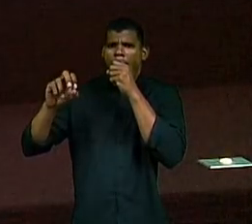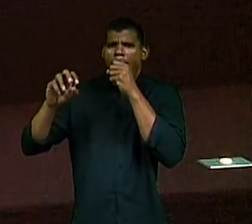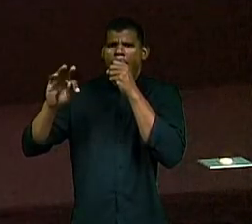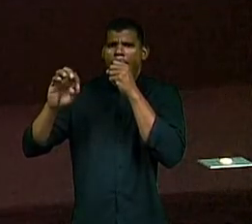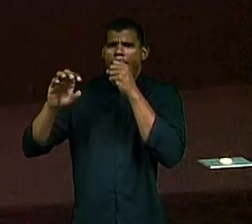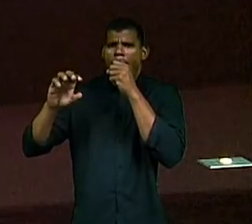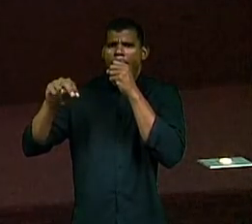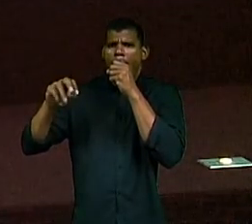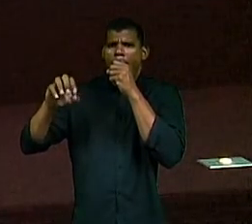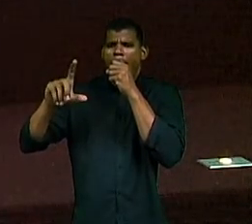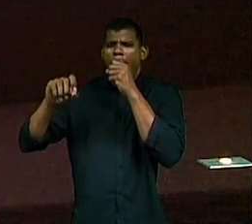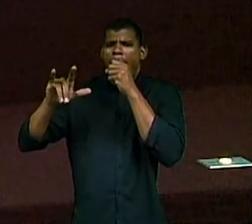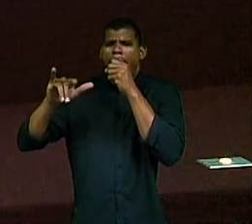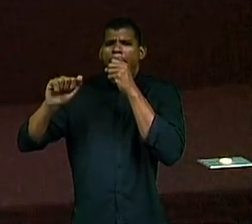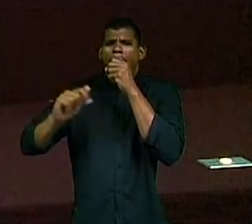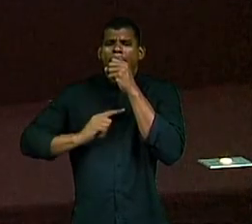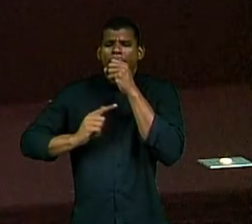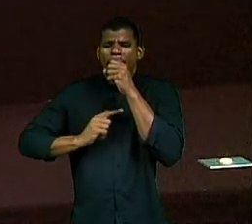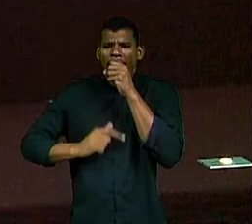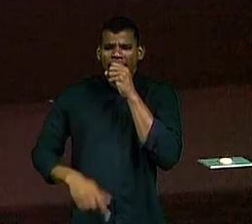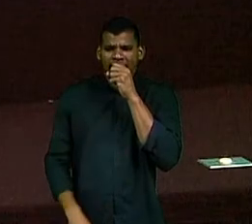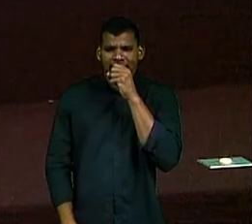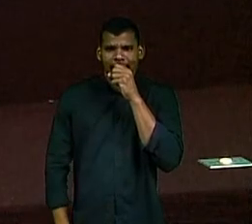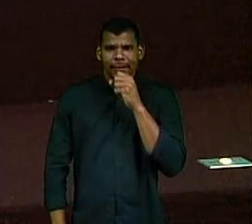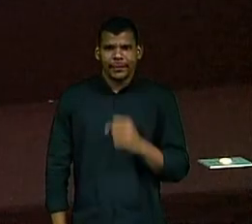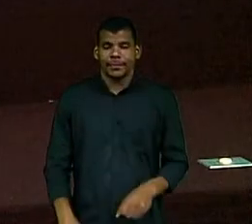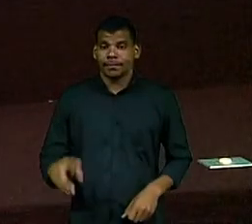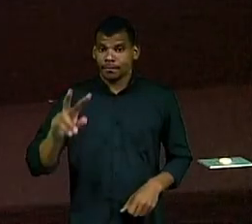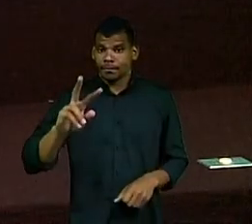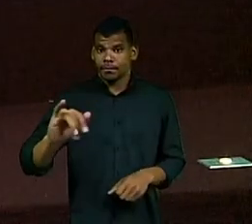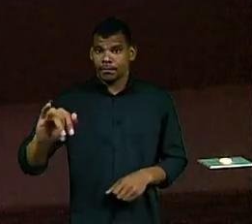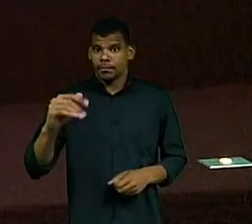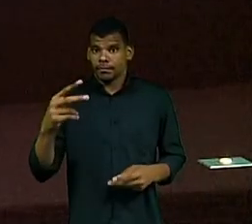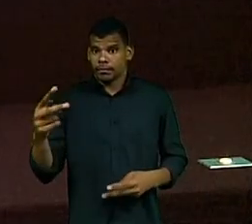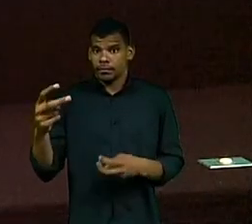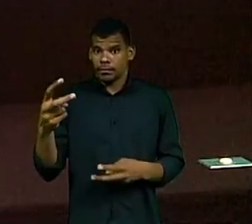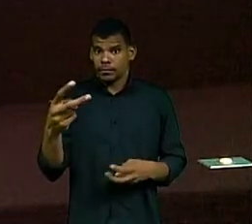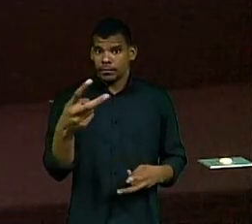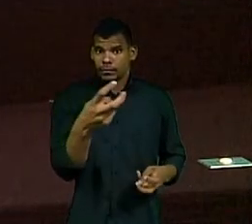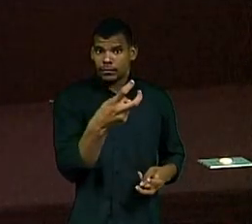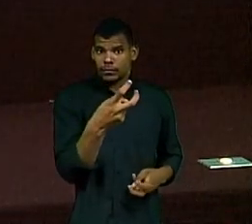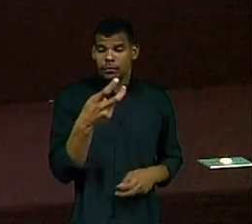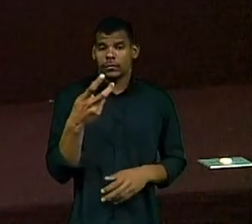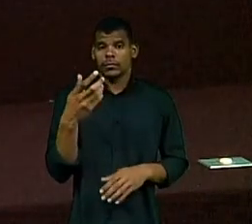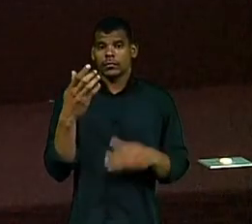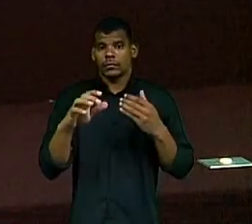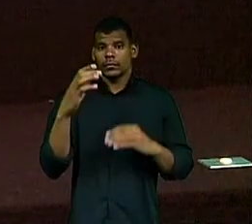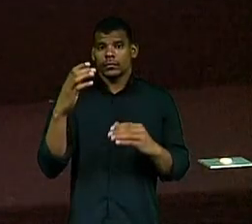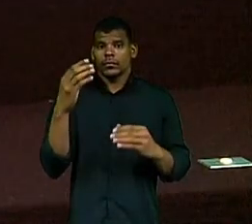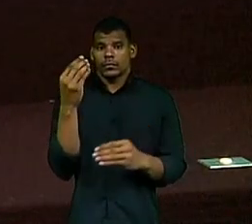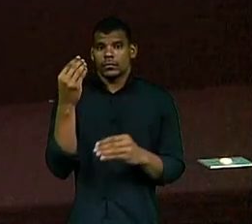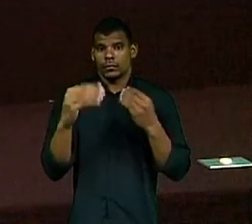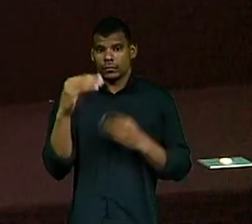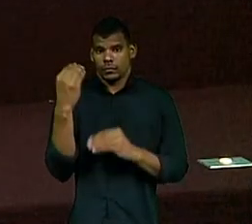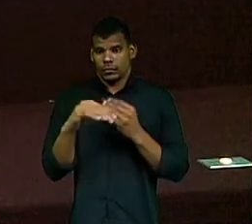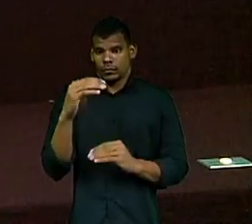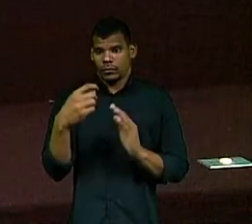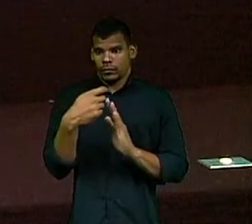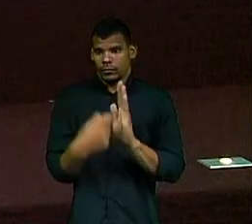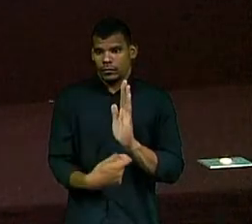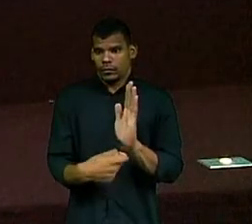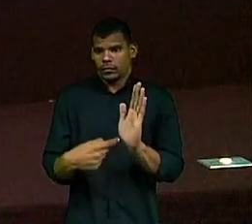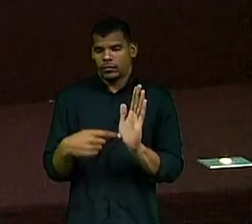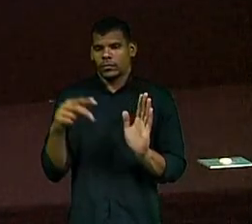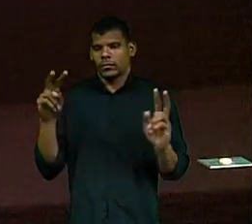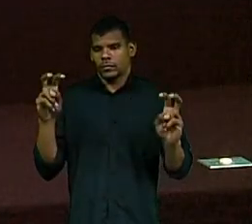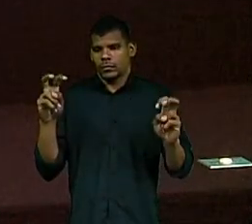redação né Assim você pode enxertando na sua relação esse assunto muito vamos ao que importa né